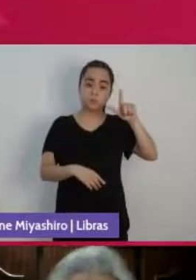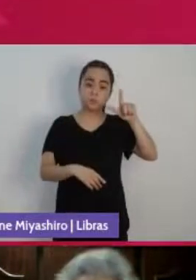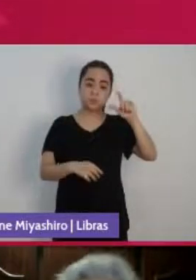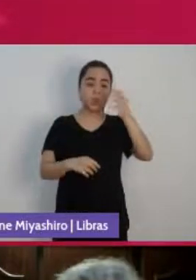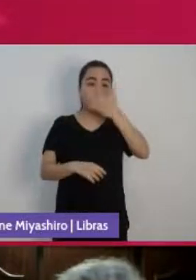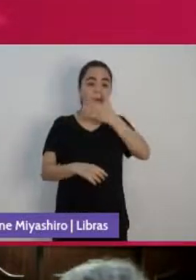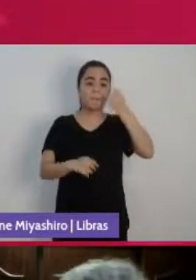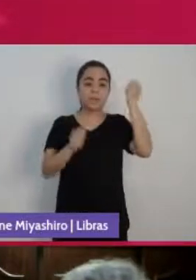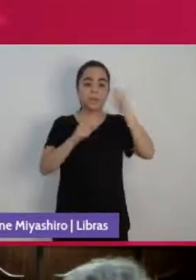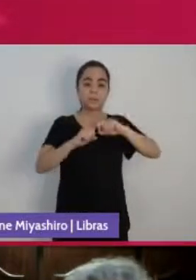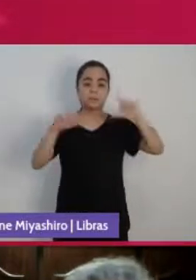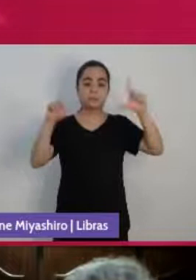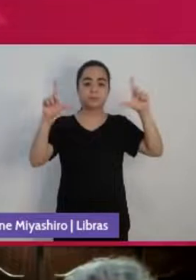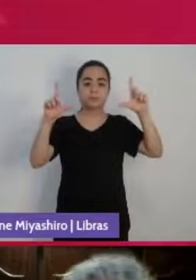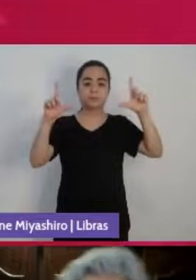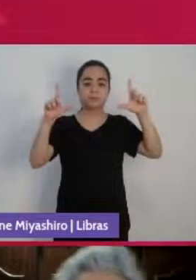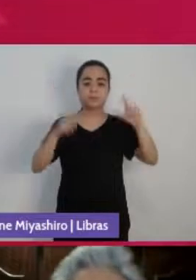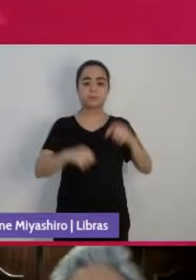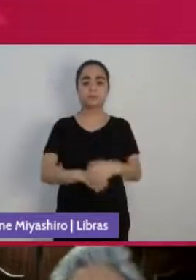proveito da imagem.